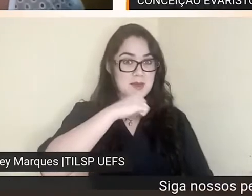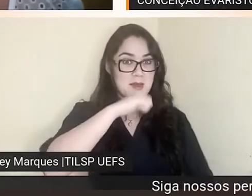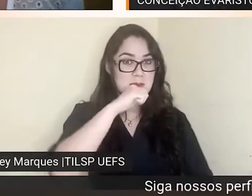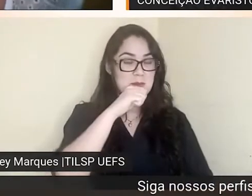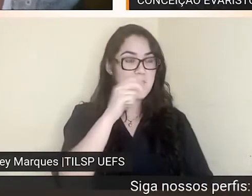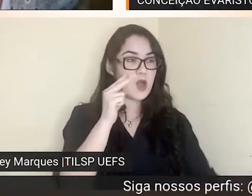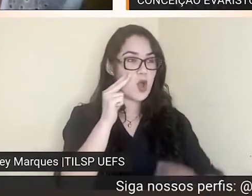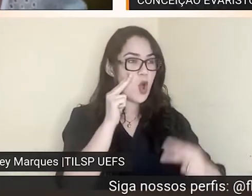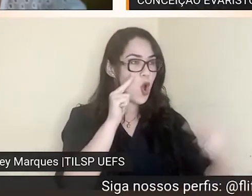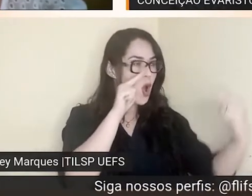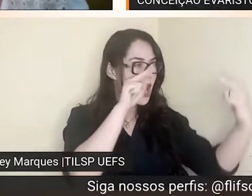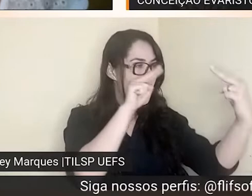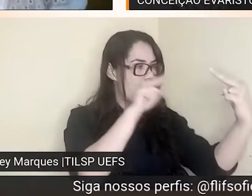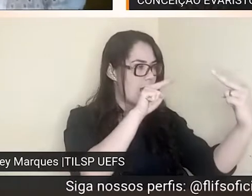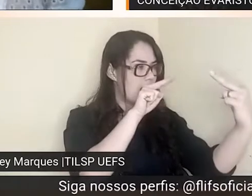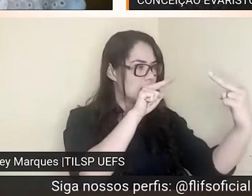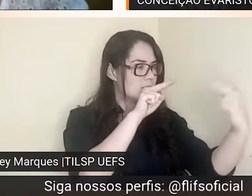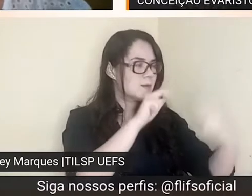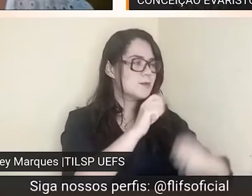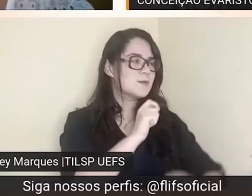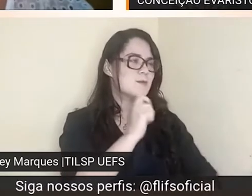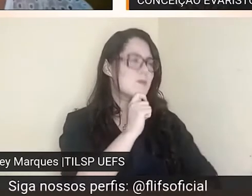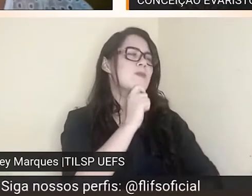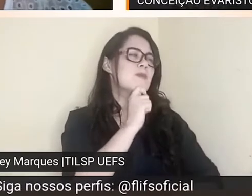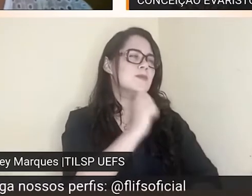diria assim,